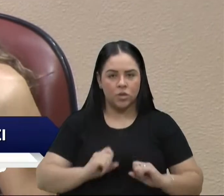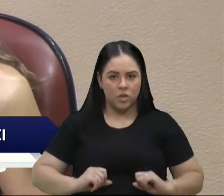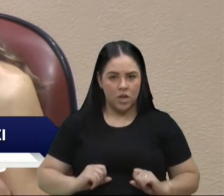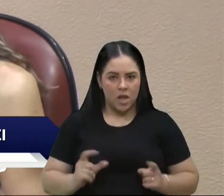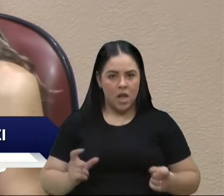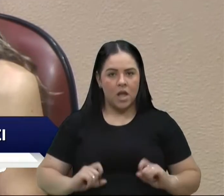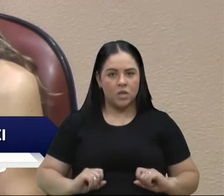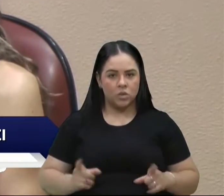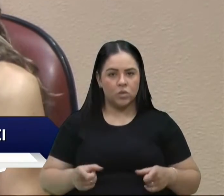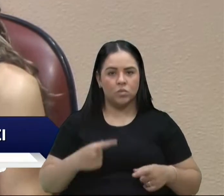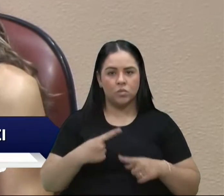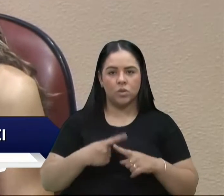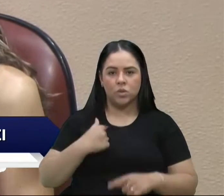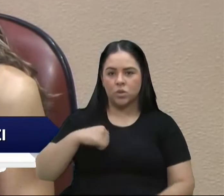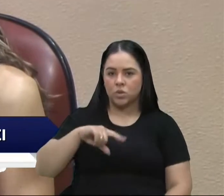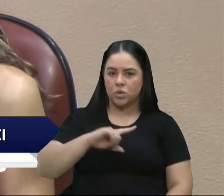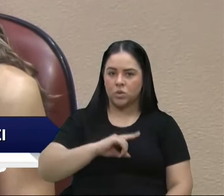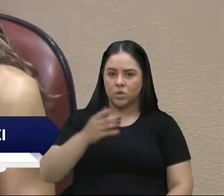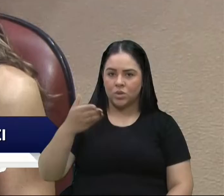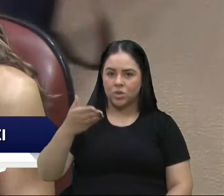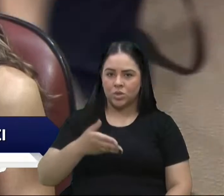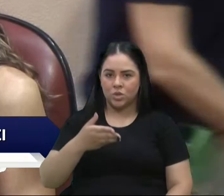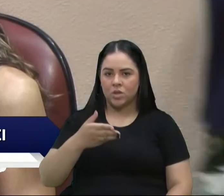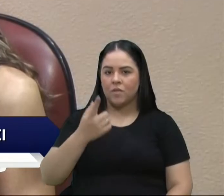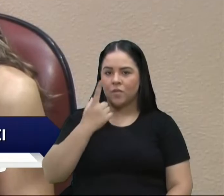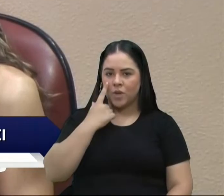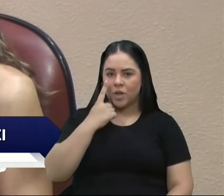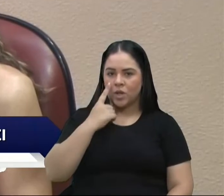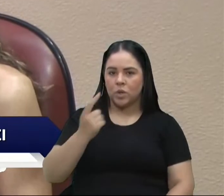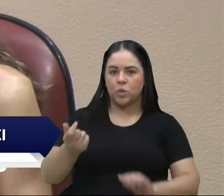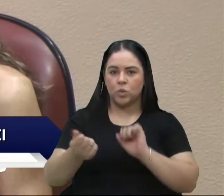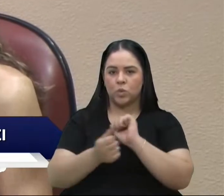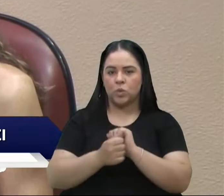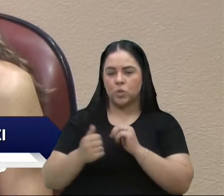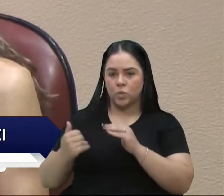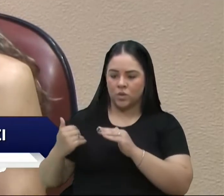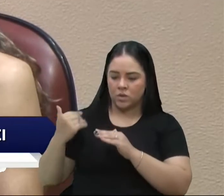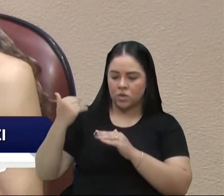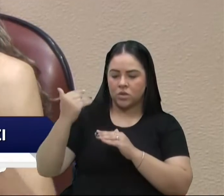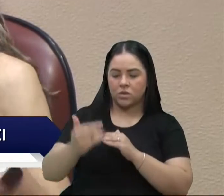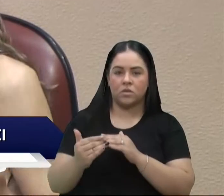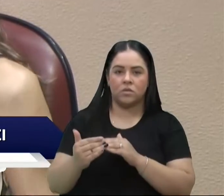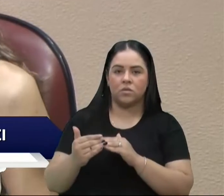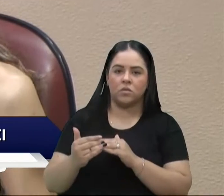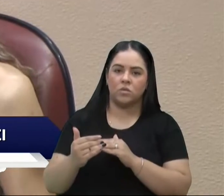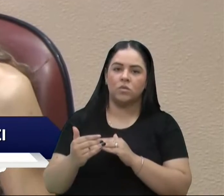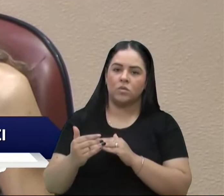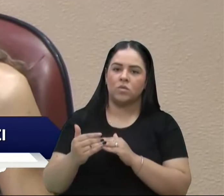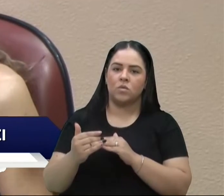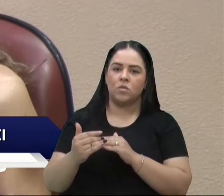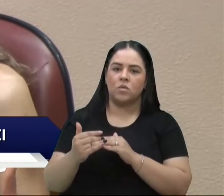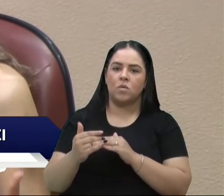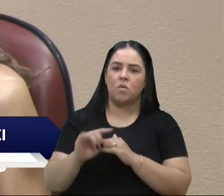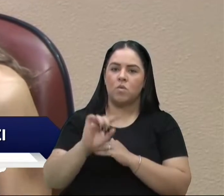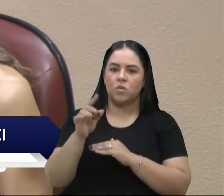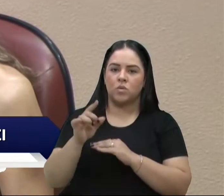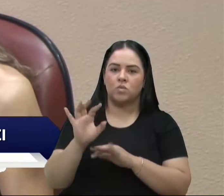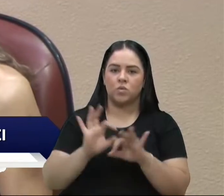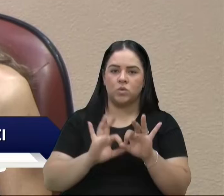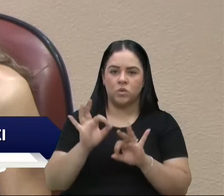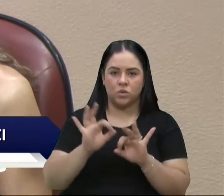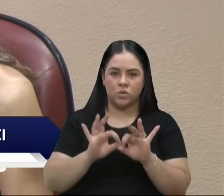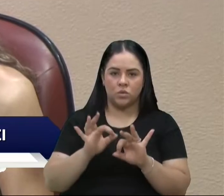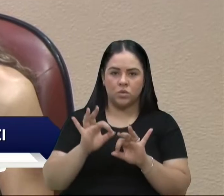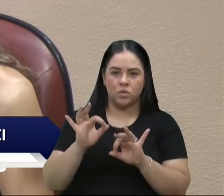pois nós já estávamos em negociações bastante adiantadas num outro programa de